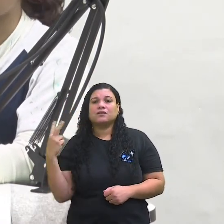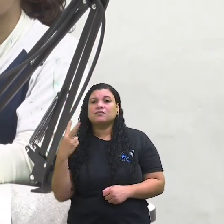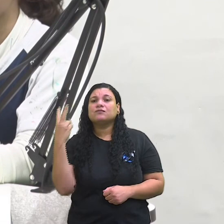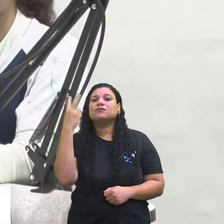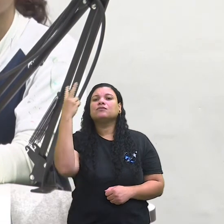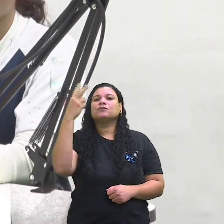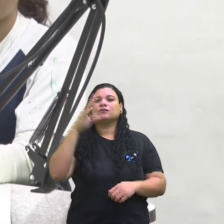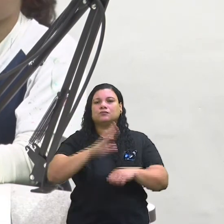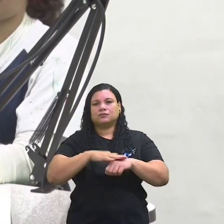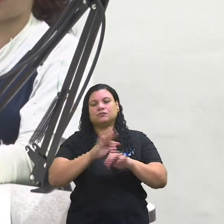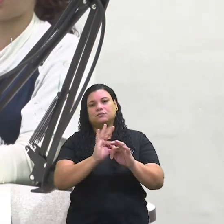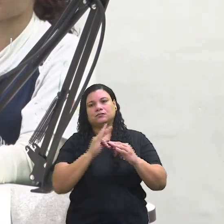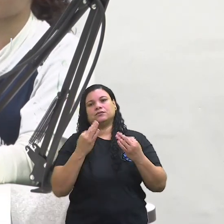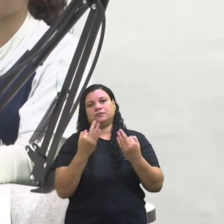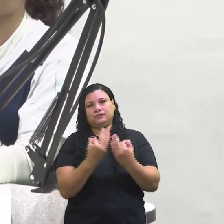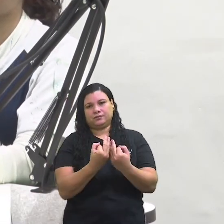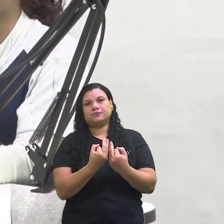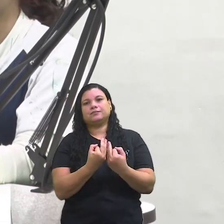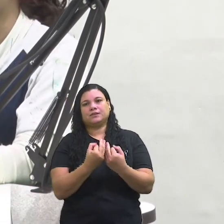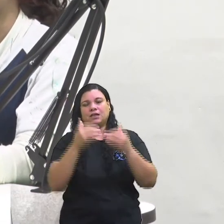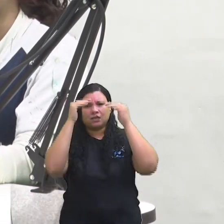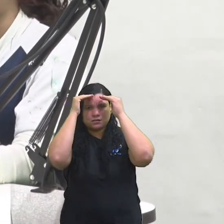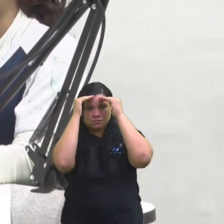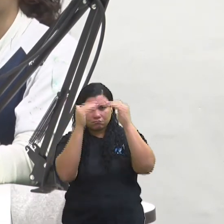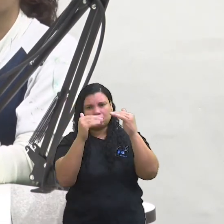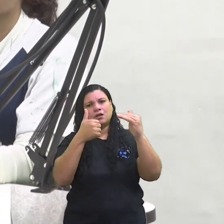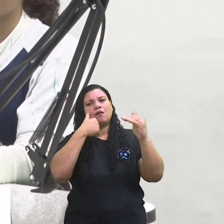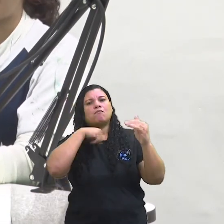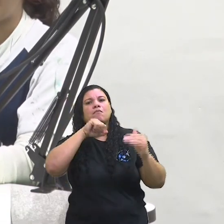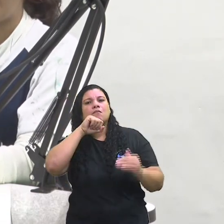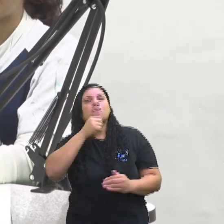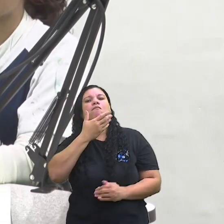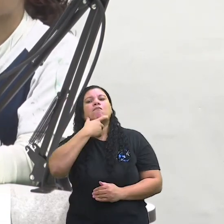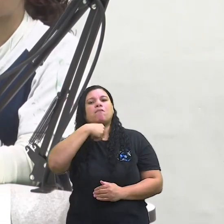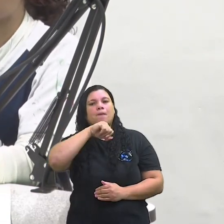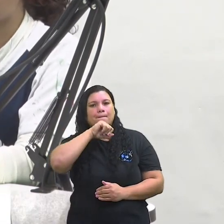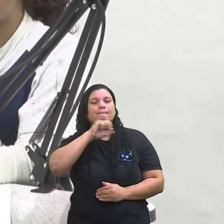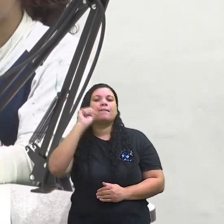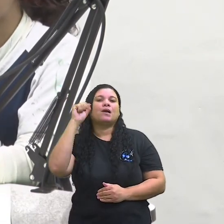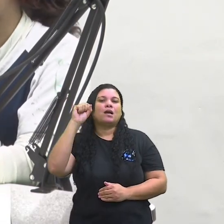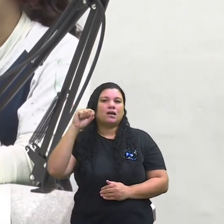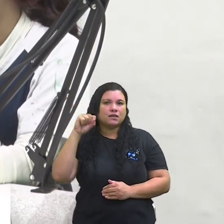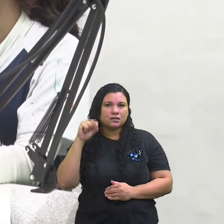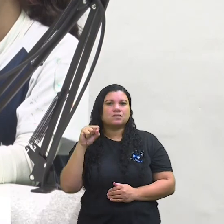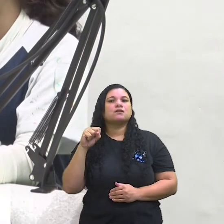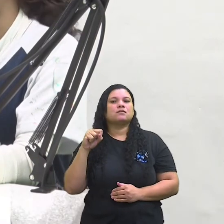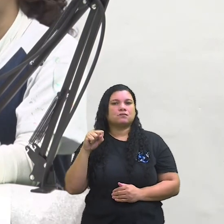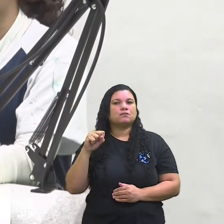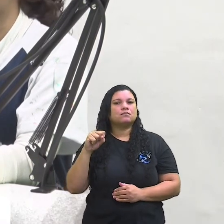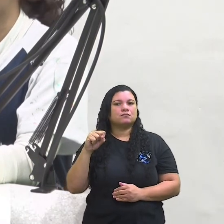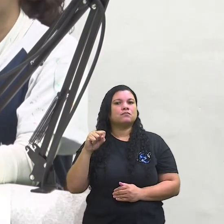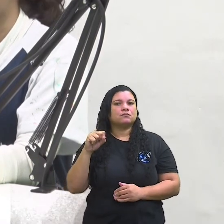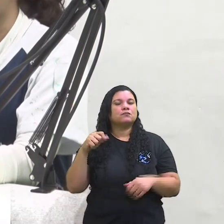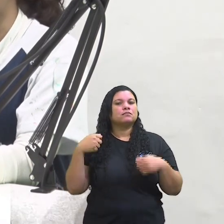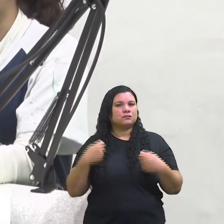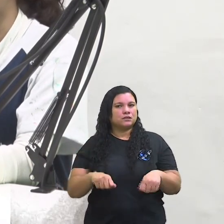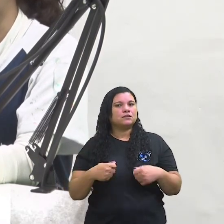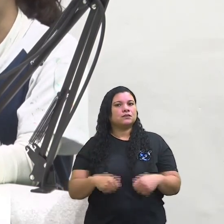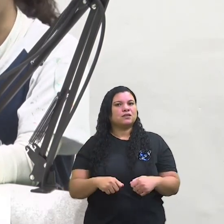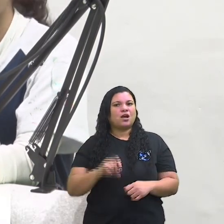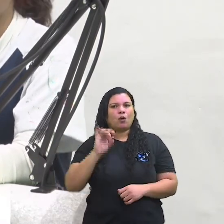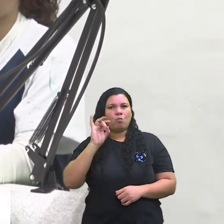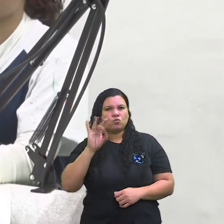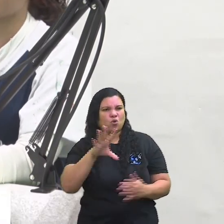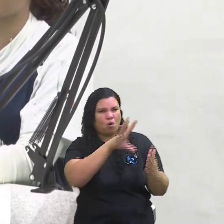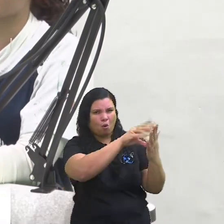para o que os filhos e pais dizem. Não apenas olhar as ações. A gente tem